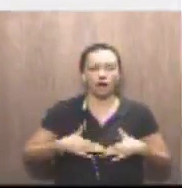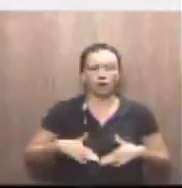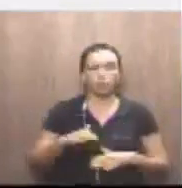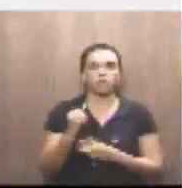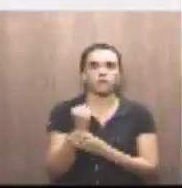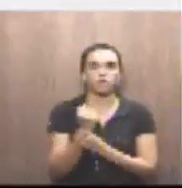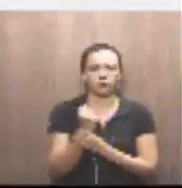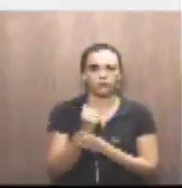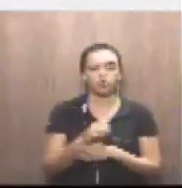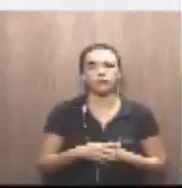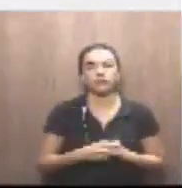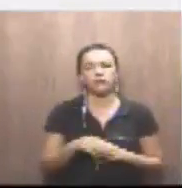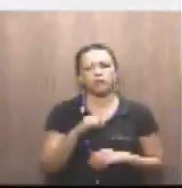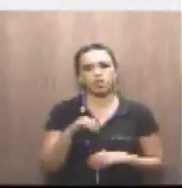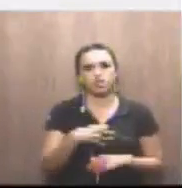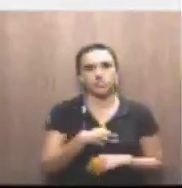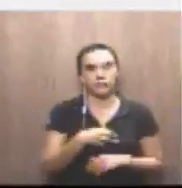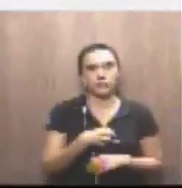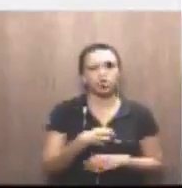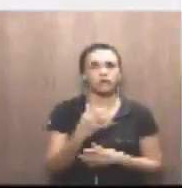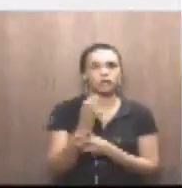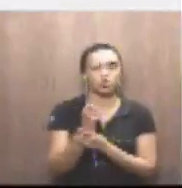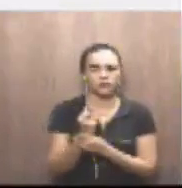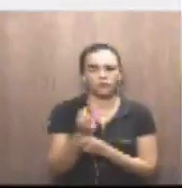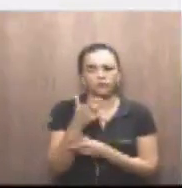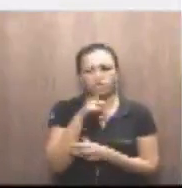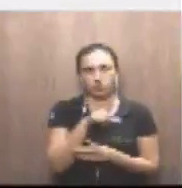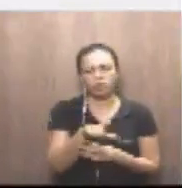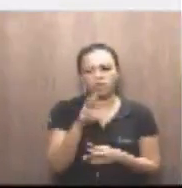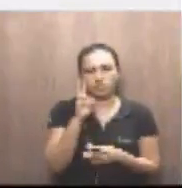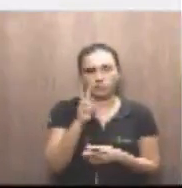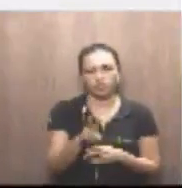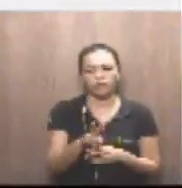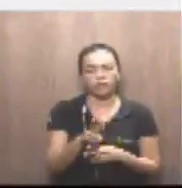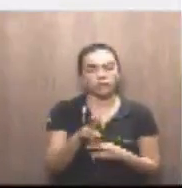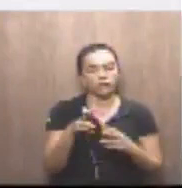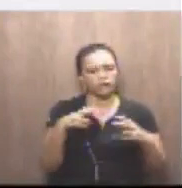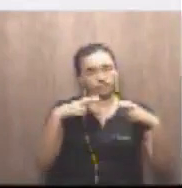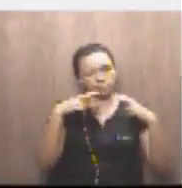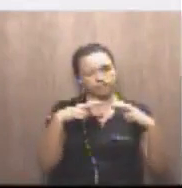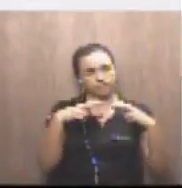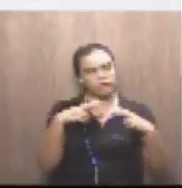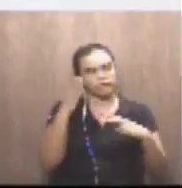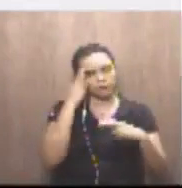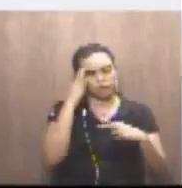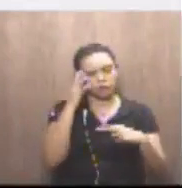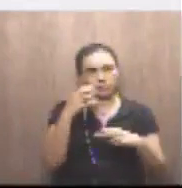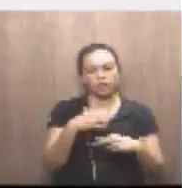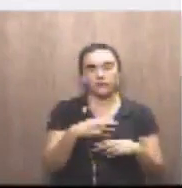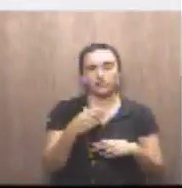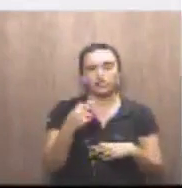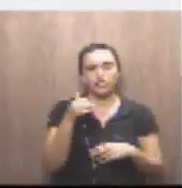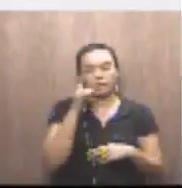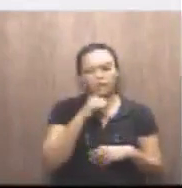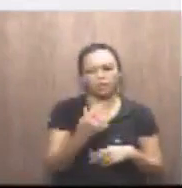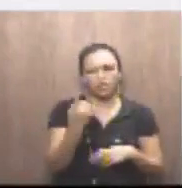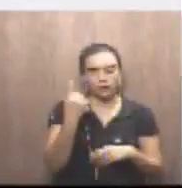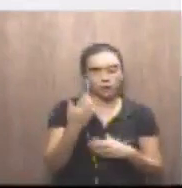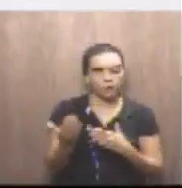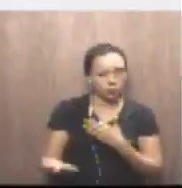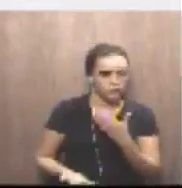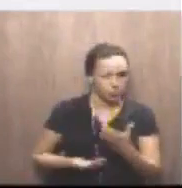Segura. Se ela se sente segura, se ela consegue olhar no olho e ela saber que ela está sendo bem cuidada,